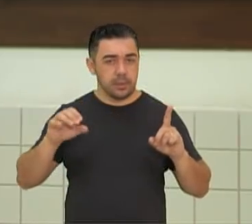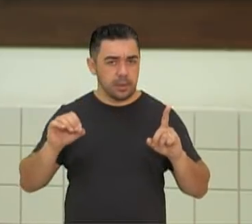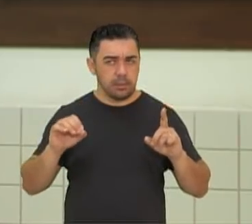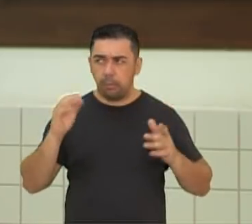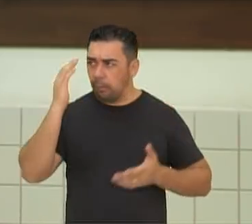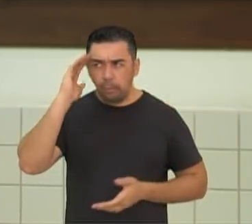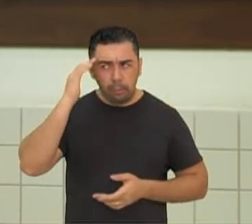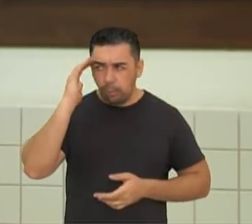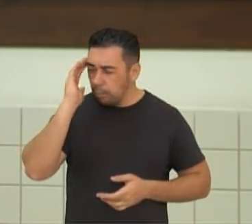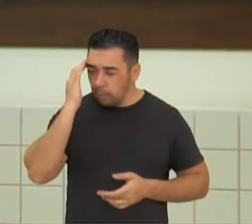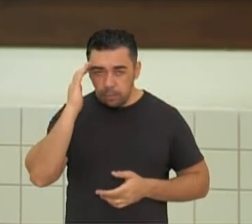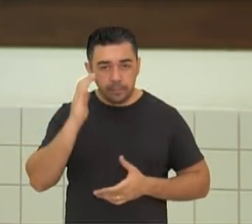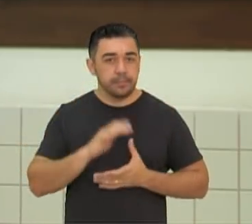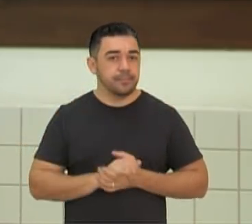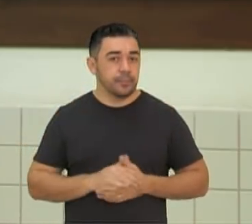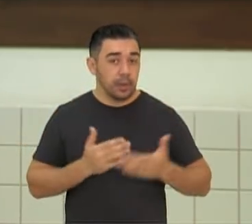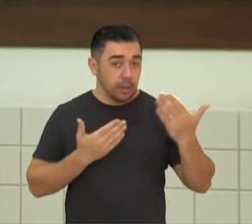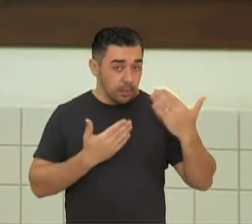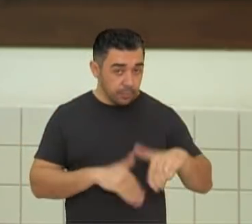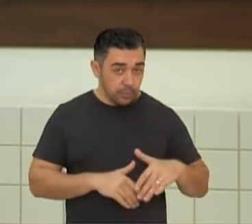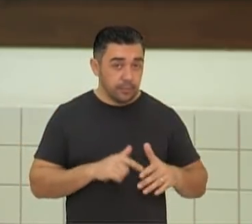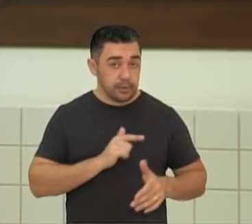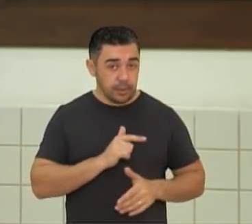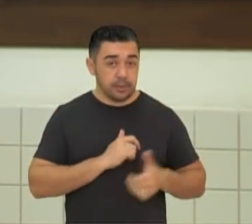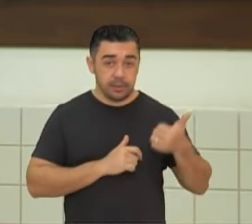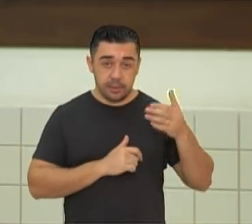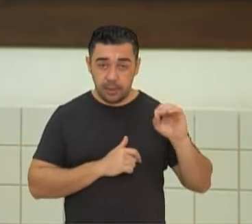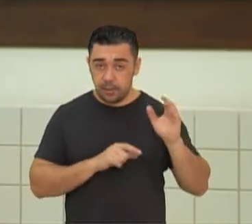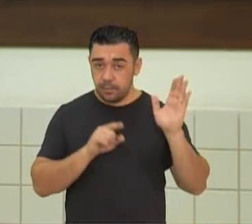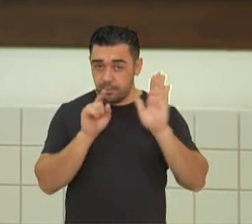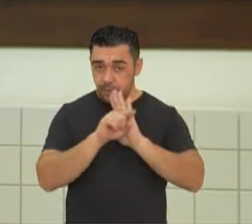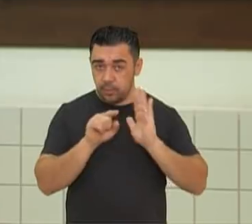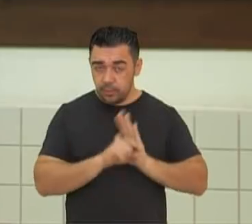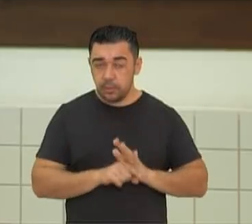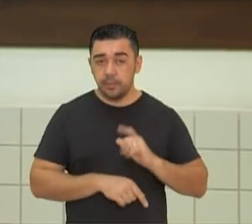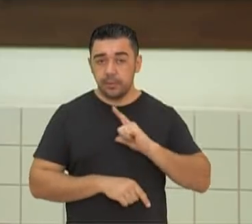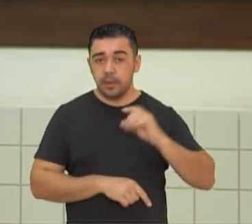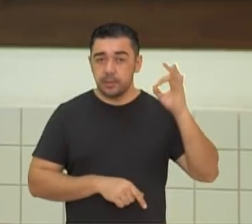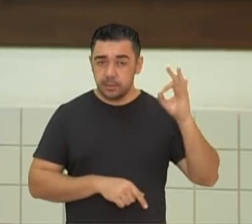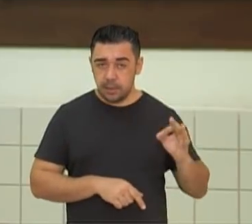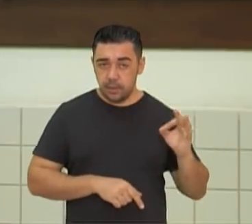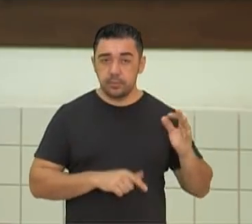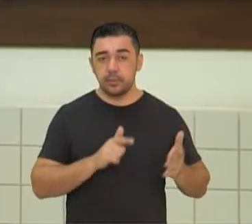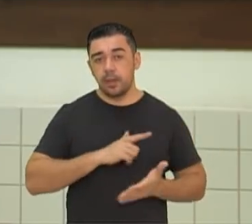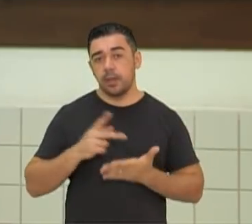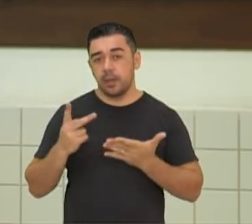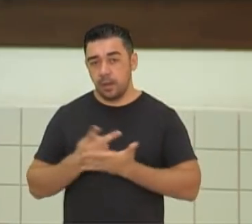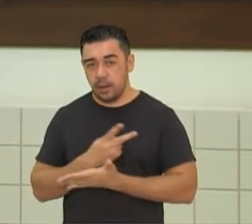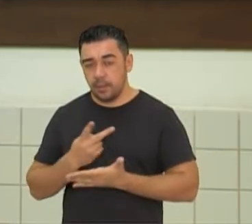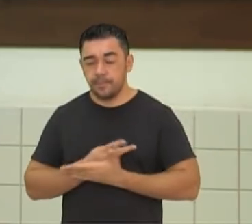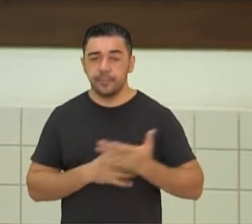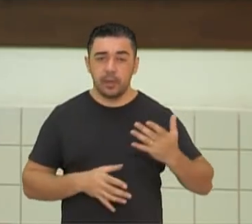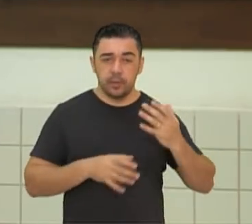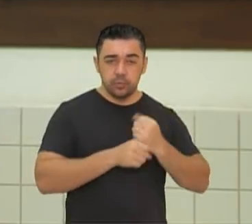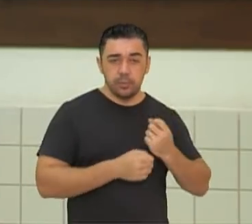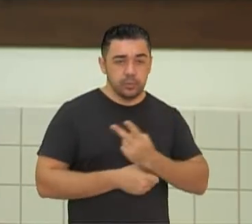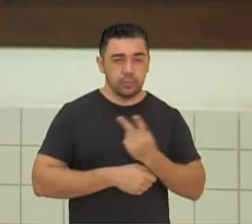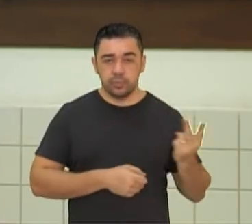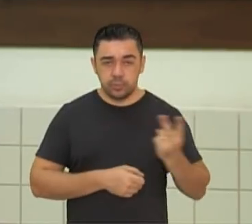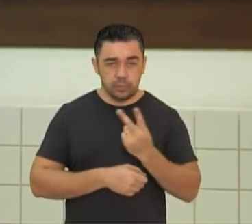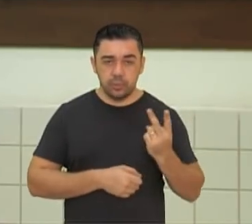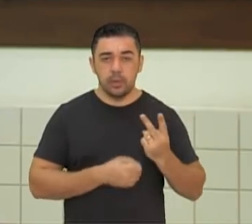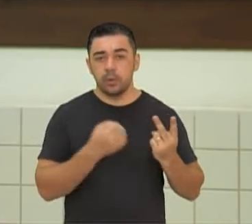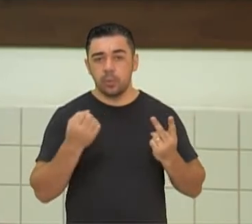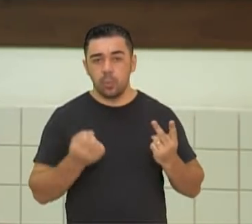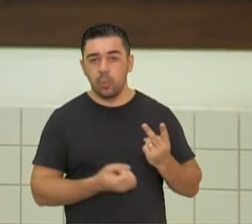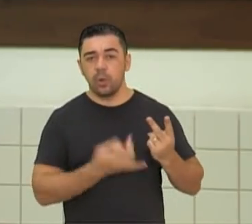você quis dizer, professor. Uma prova tem 10 questões. Você vai ter acertos e vai ter erros. A soma dos acertos com os erros vai dar o número